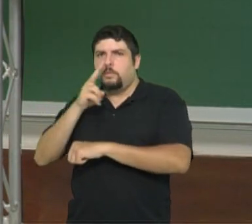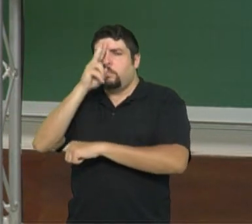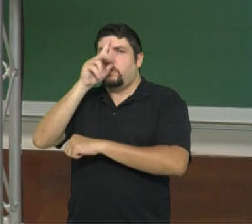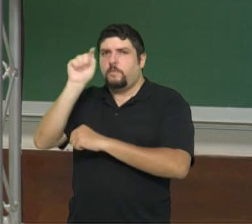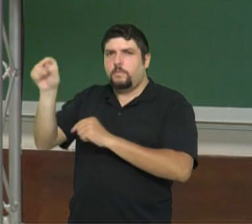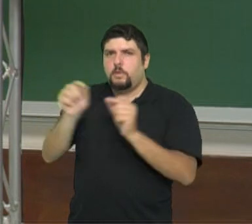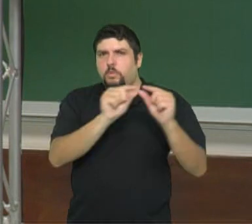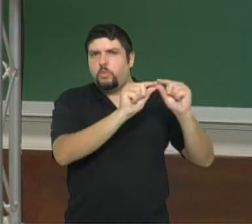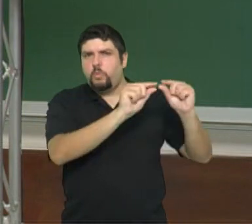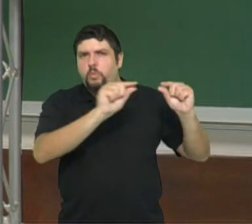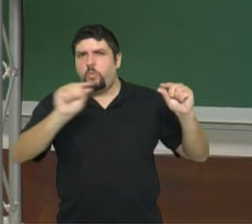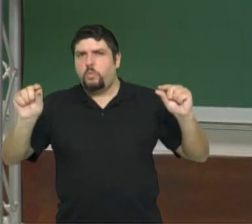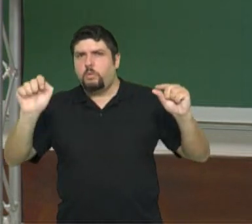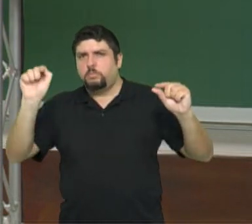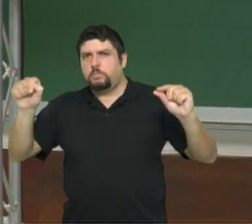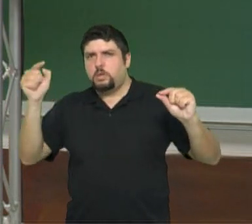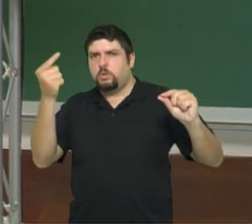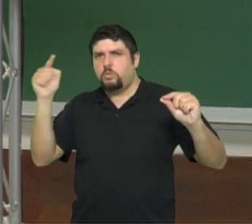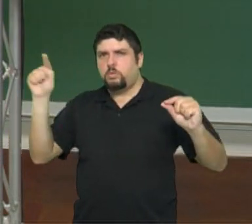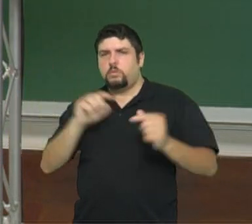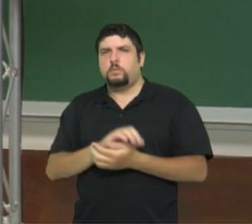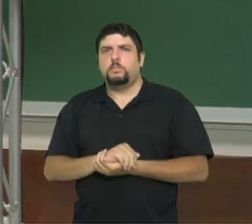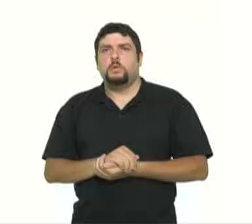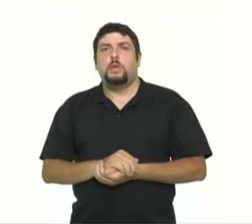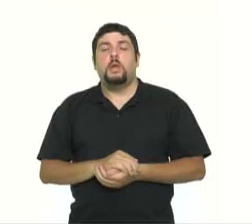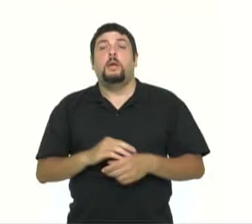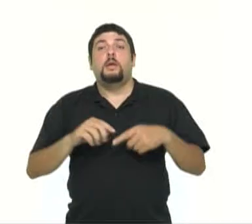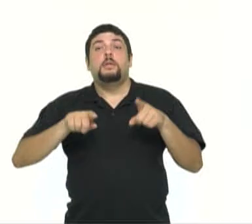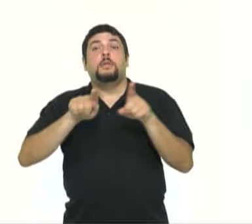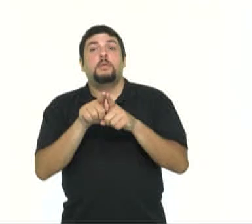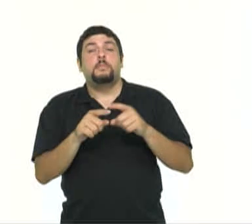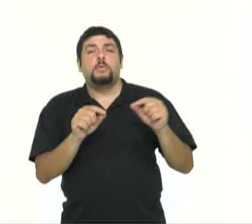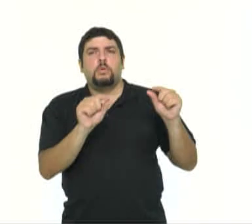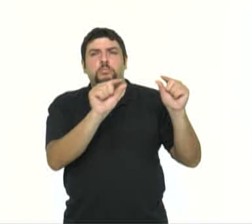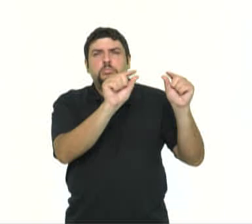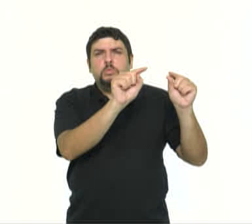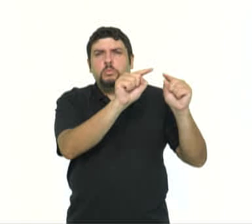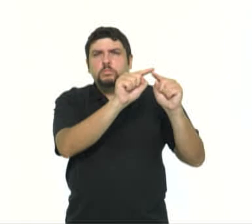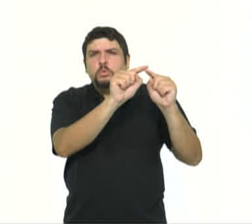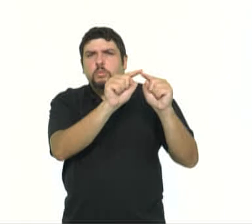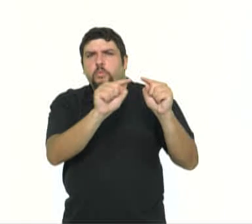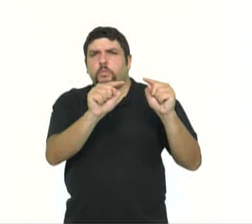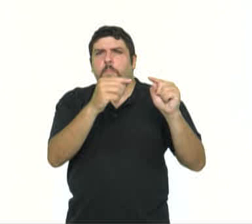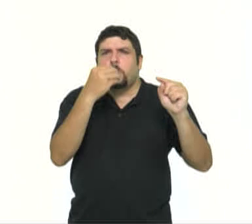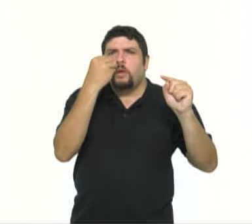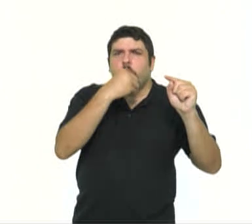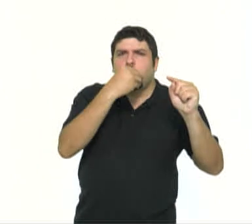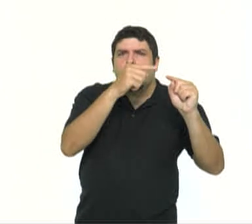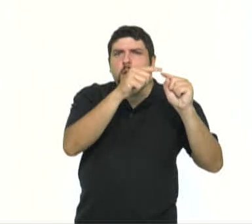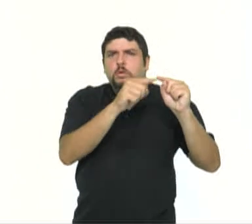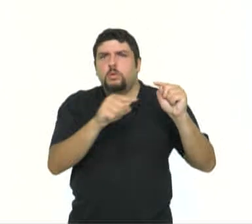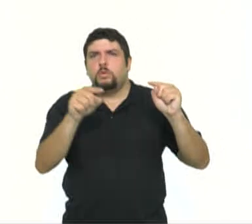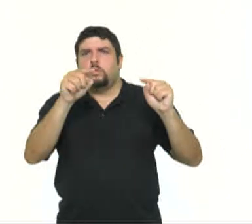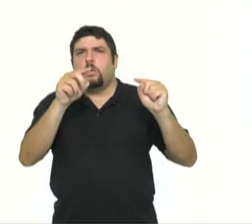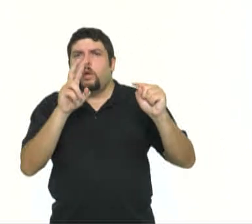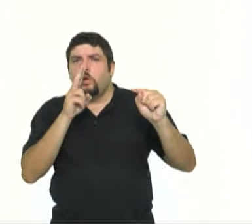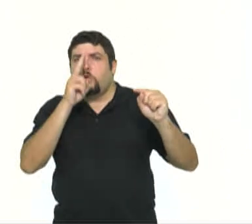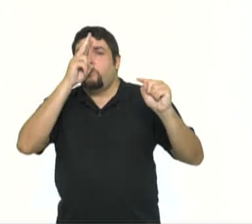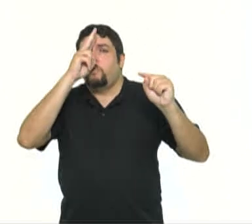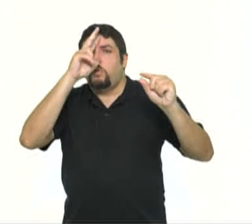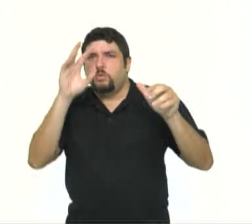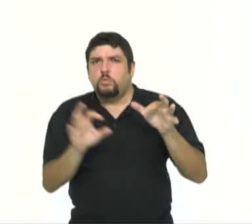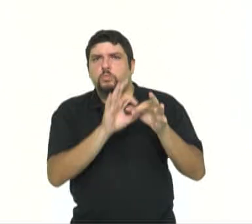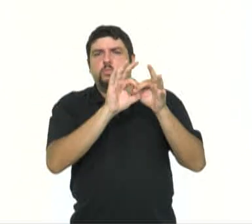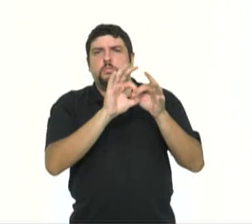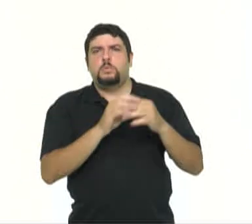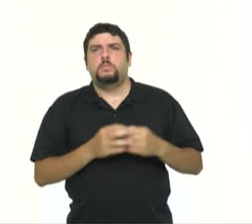de cada verso. Unir sílabas quando houver som fraco e som forte, ou